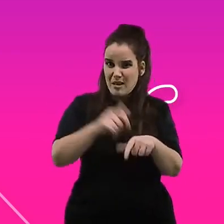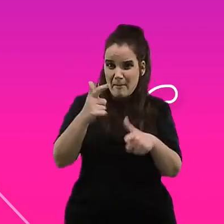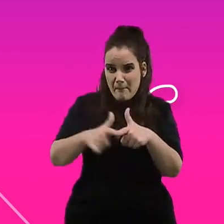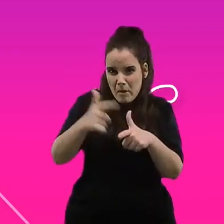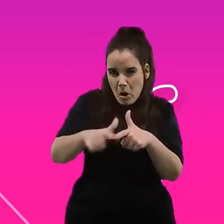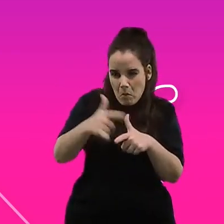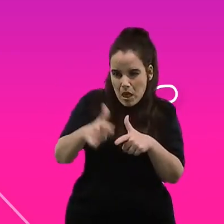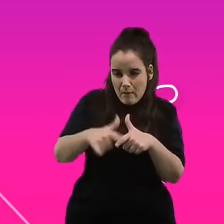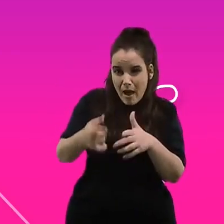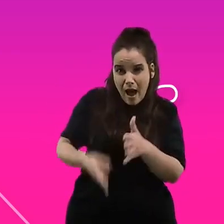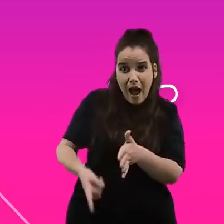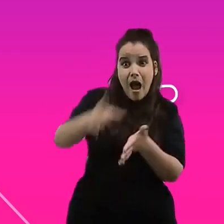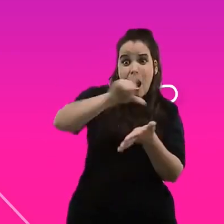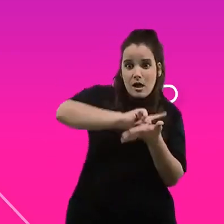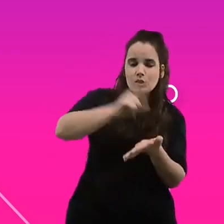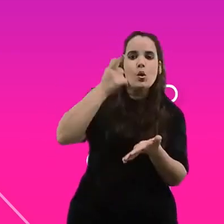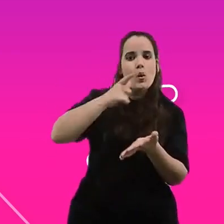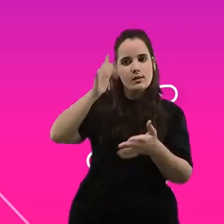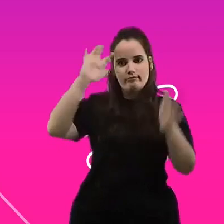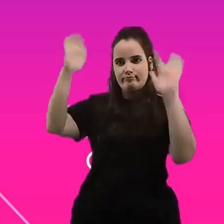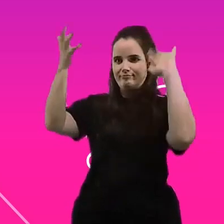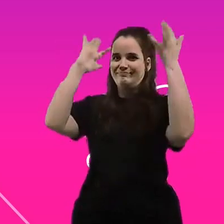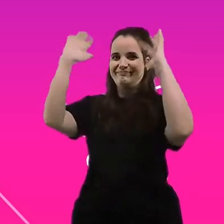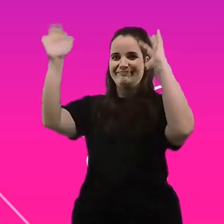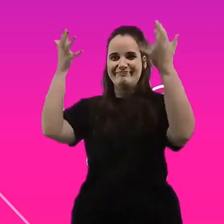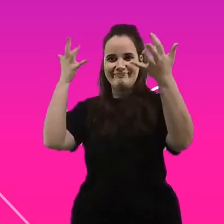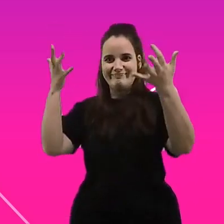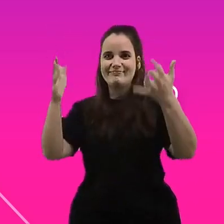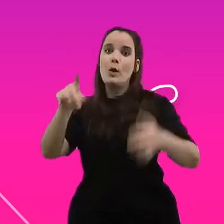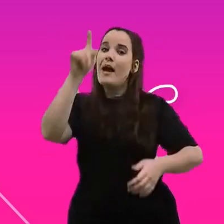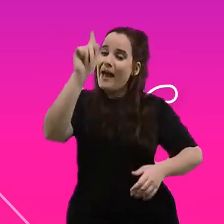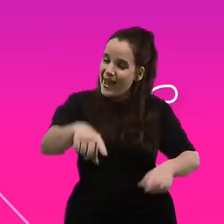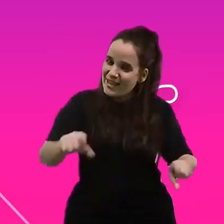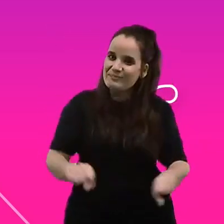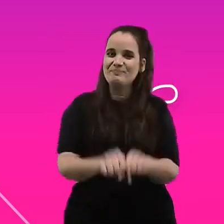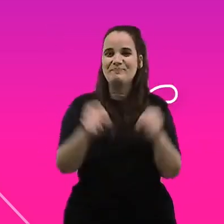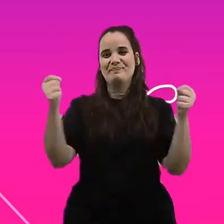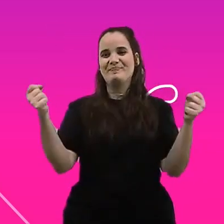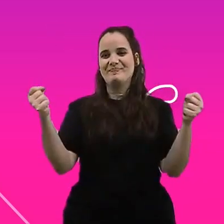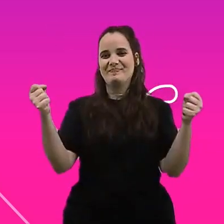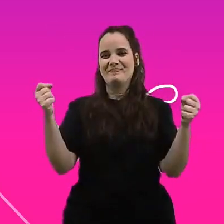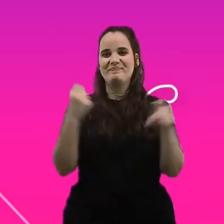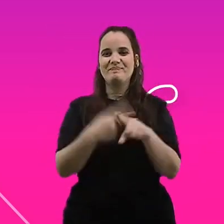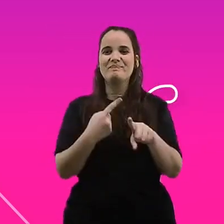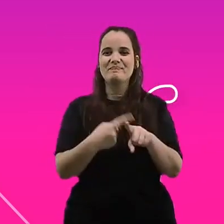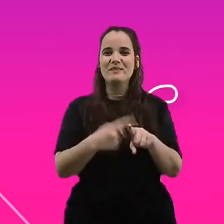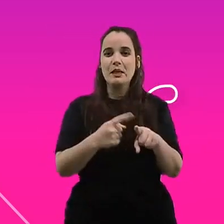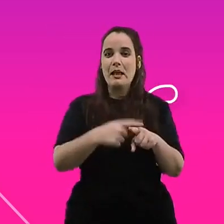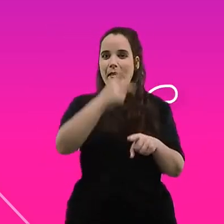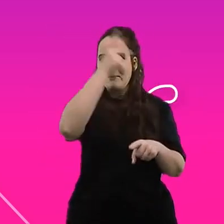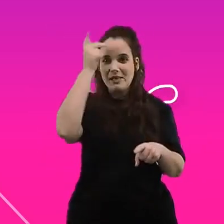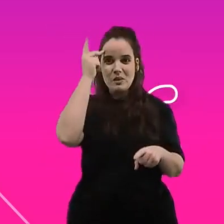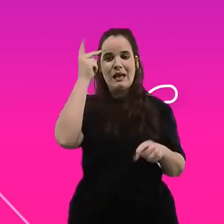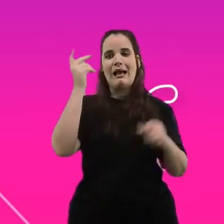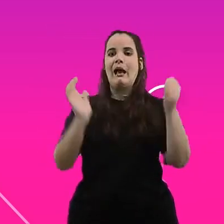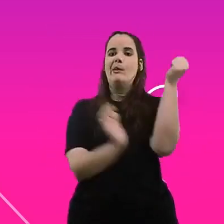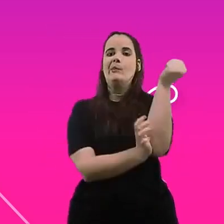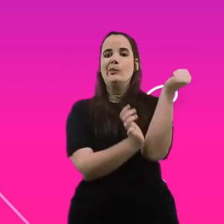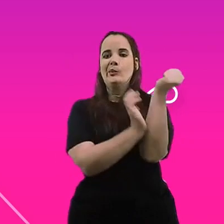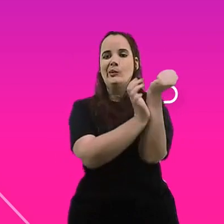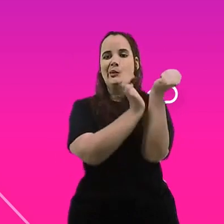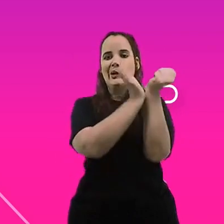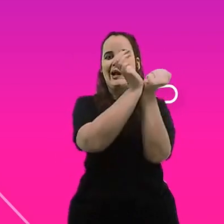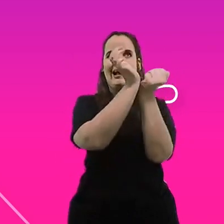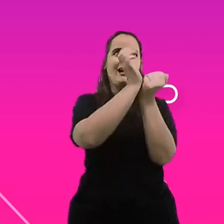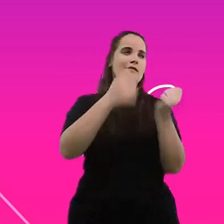soluções. Então, é algo, uma ruptura daquilo que o serviço público, pelo sistema burocrático, geralmente